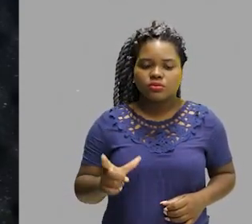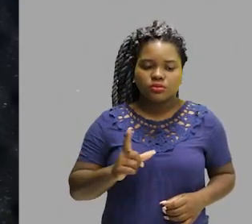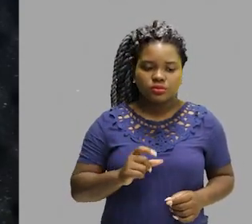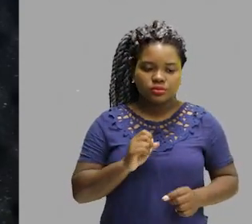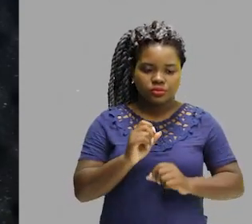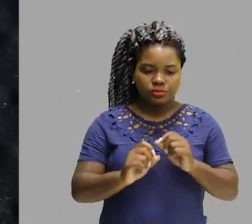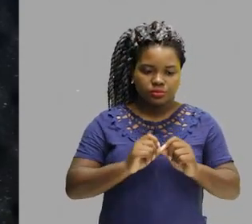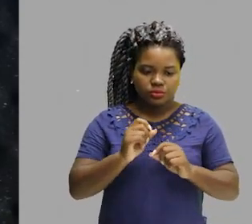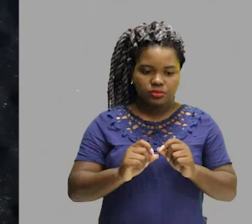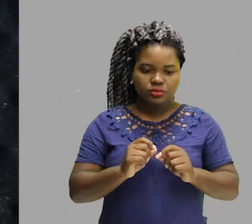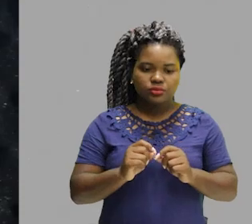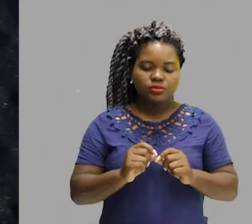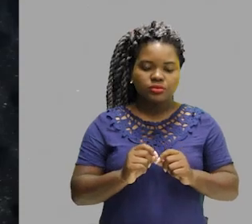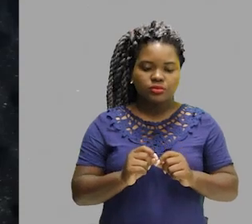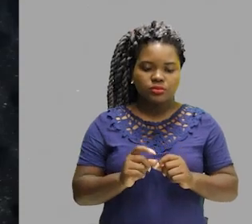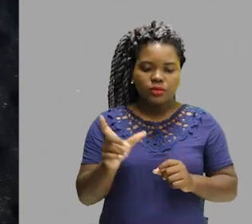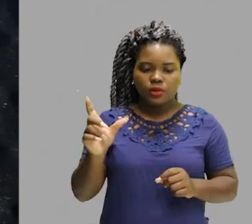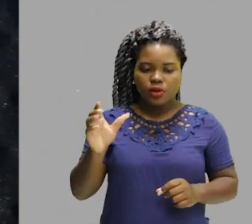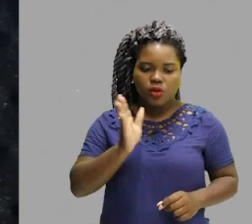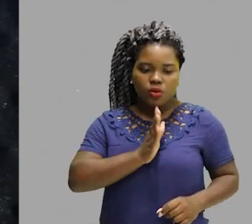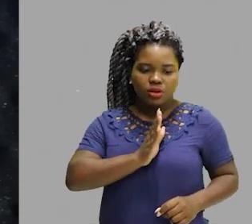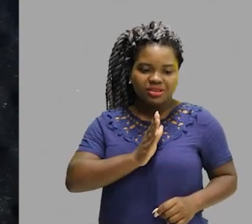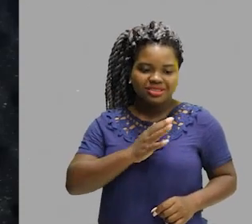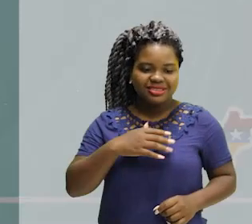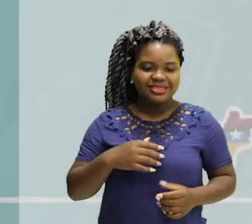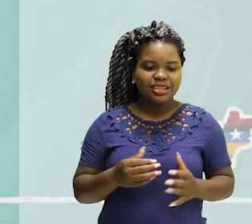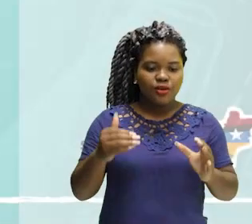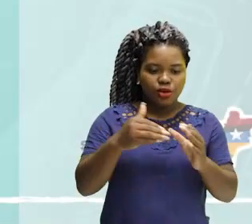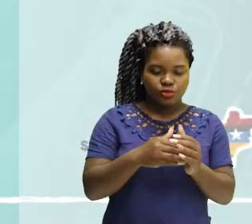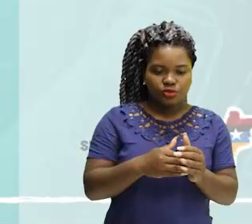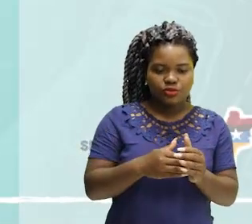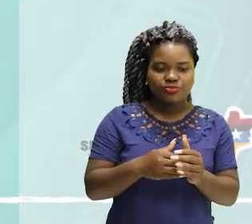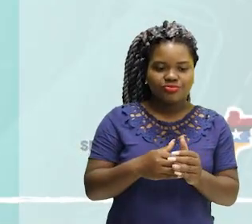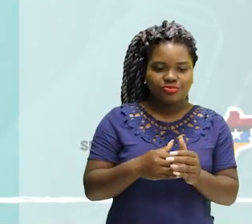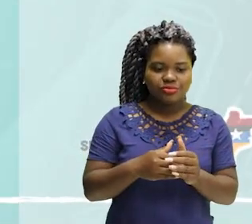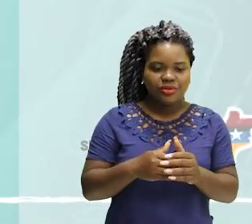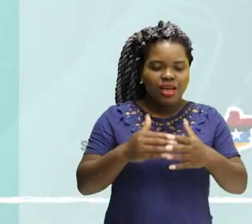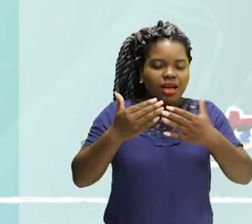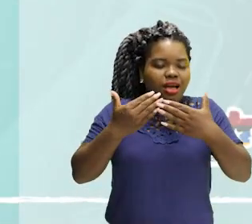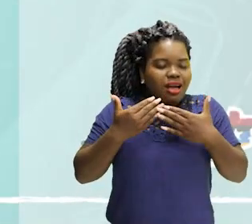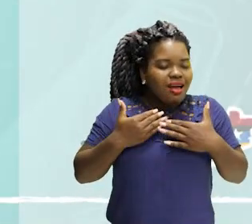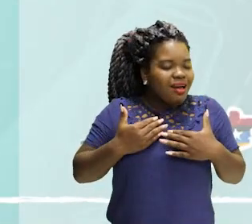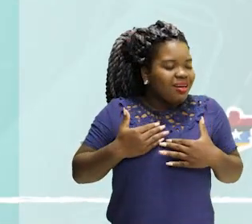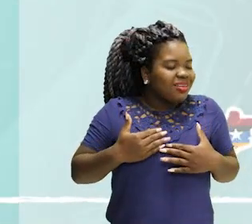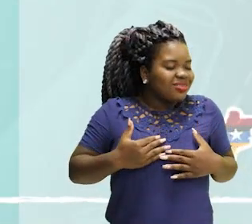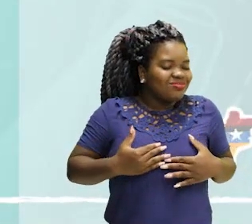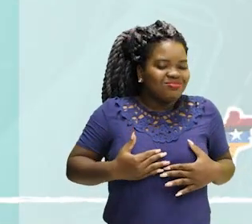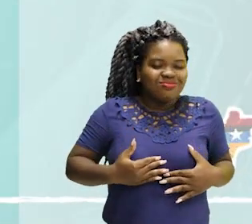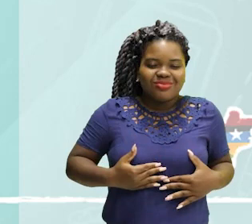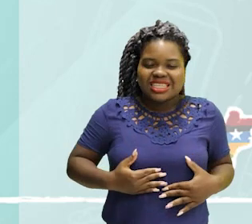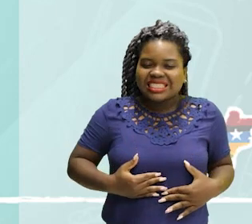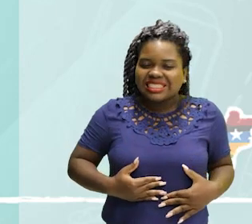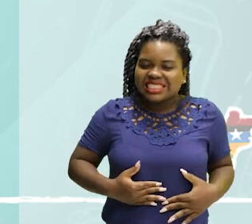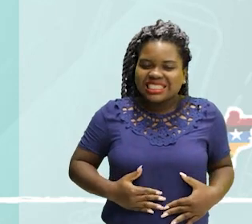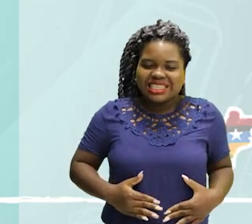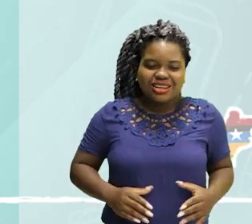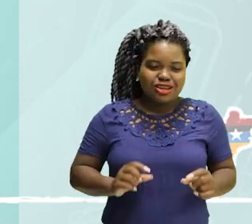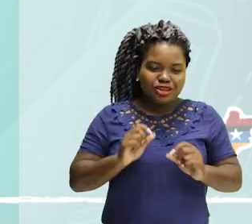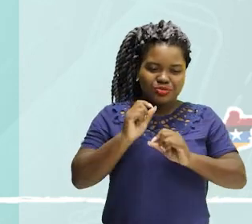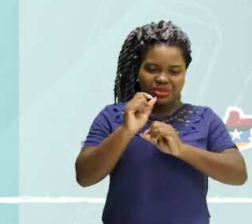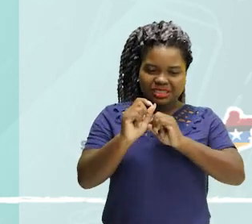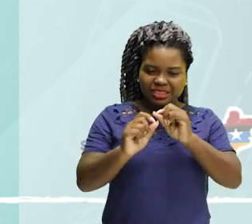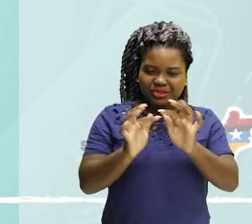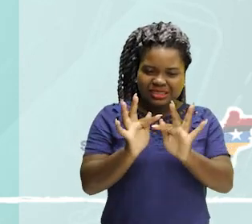alma, saudade, calma. E vamos para a última estrofe. É uma calma tão feita de humildade, que